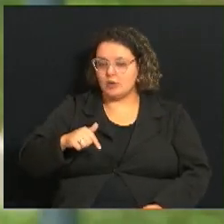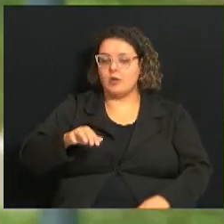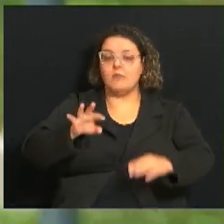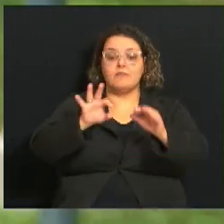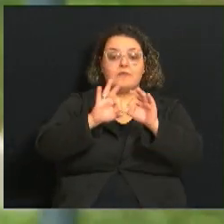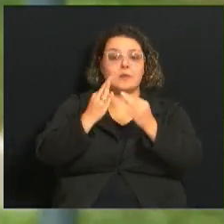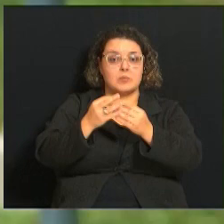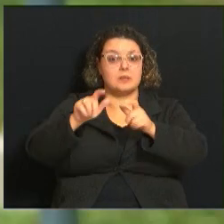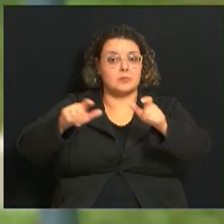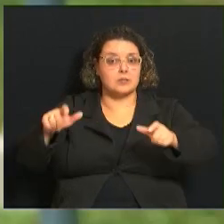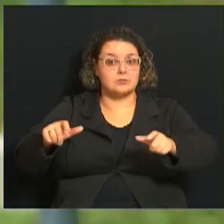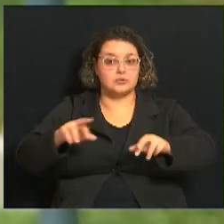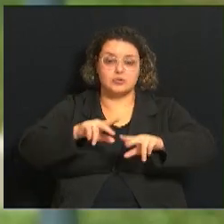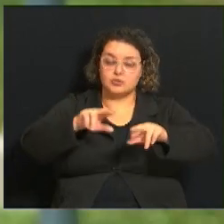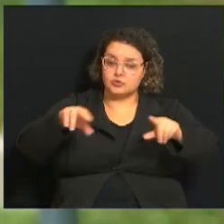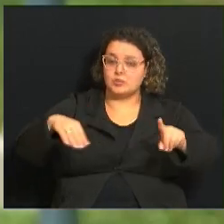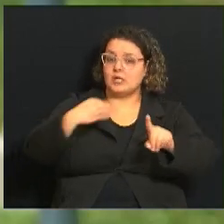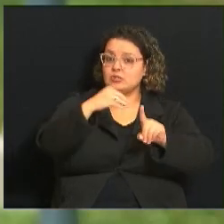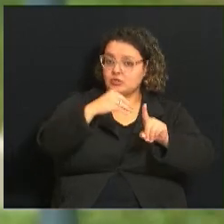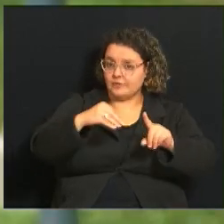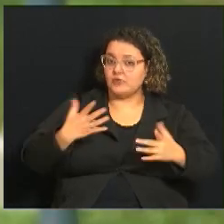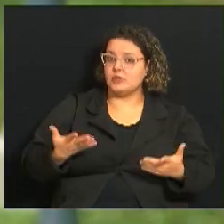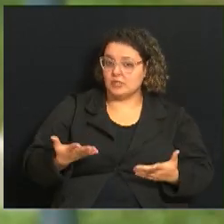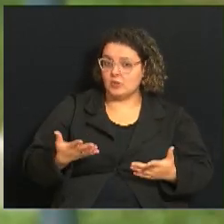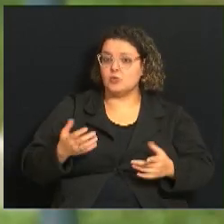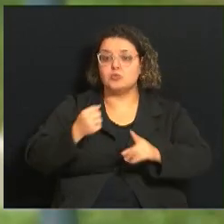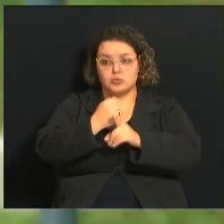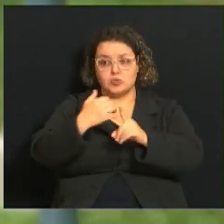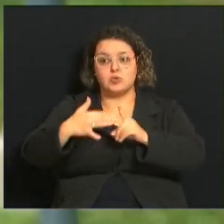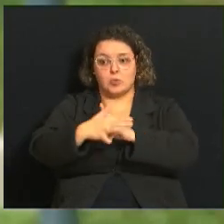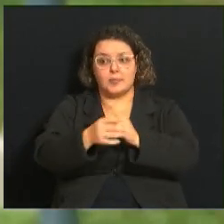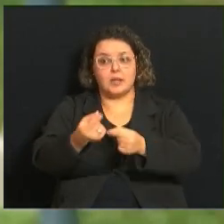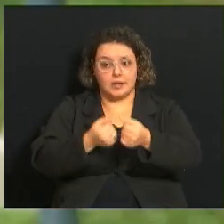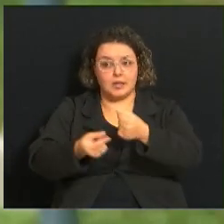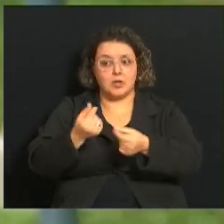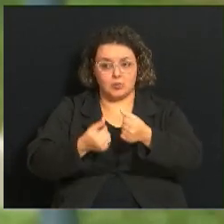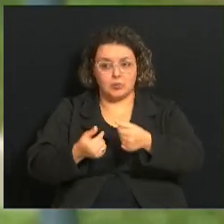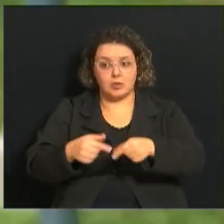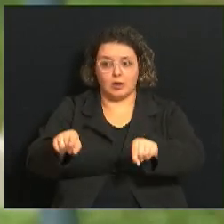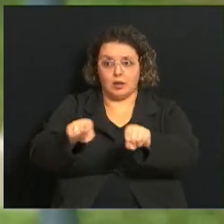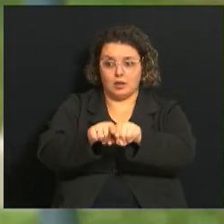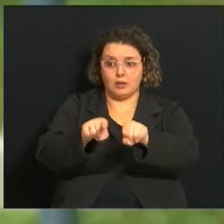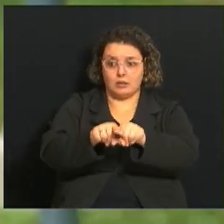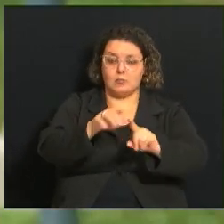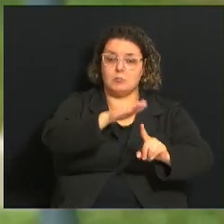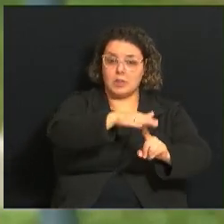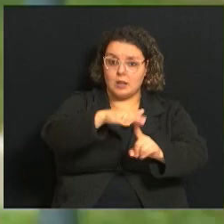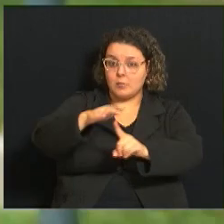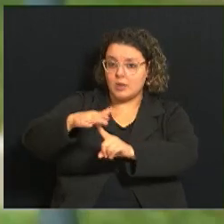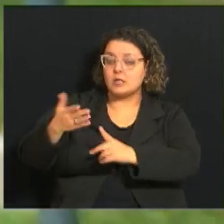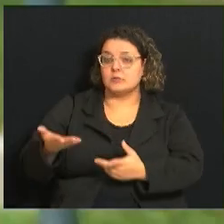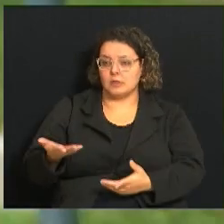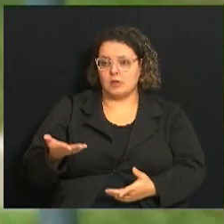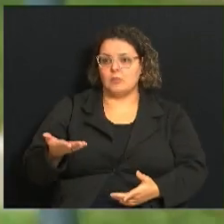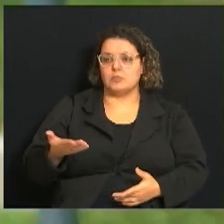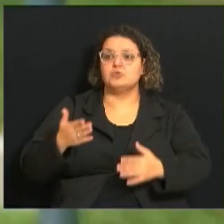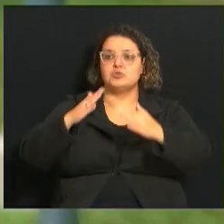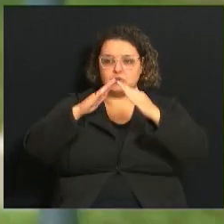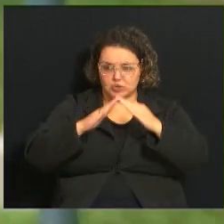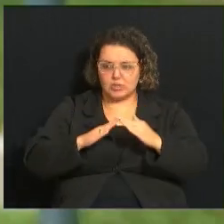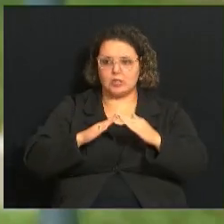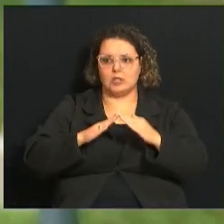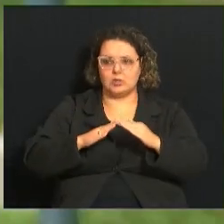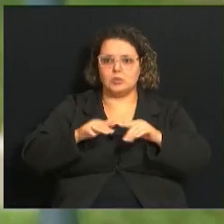diferentes situações de vulnerabilidade social, econômica e também ambiental, no caso de residências que